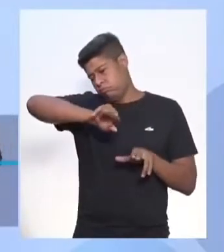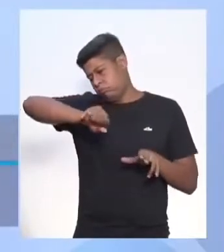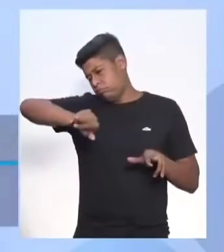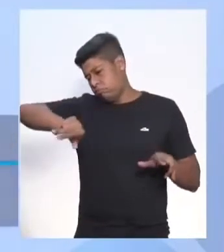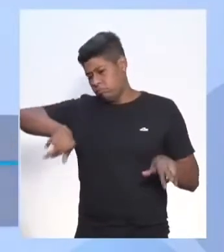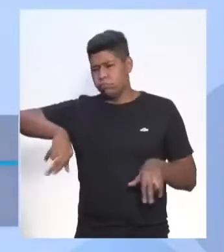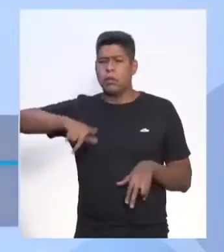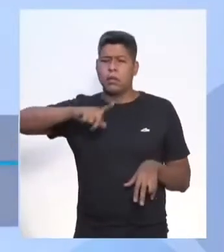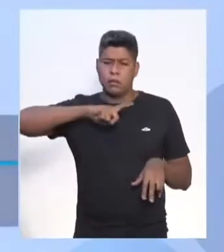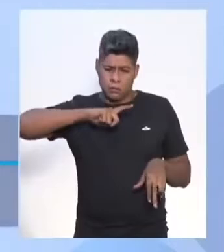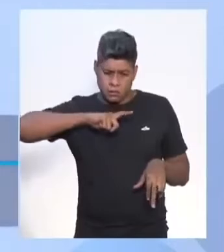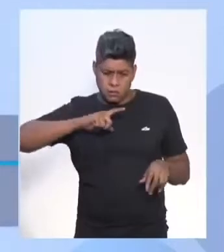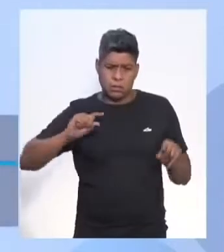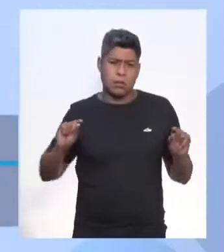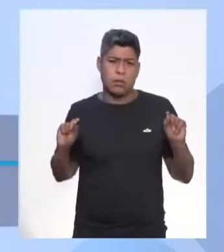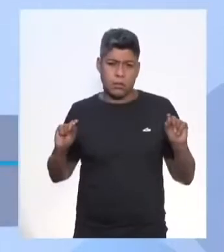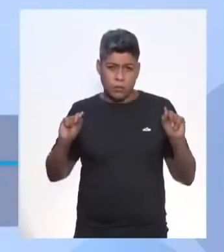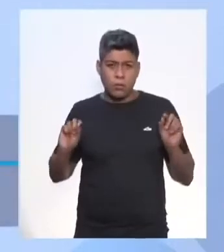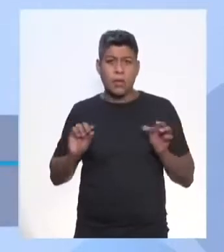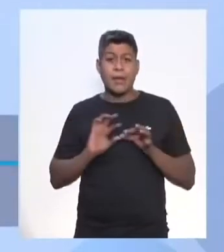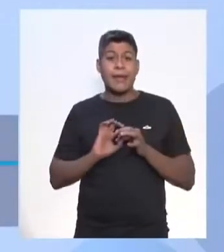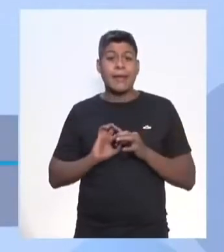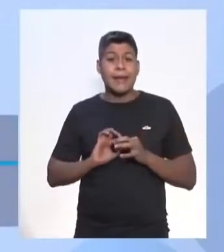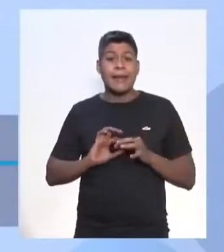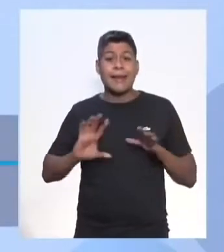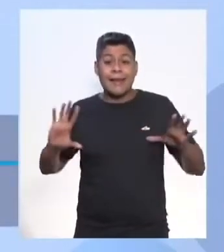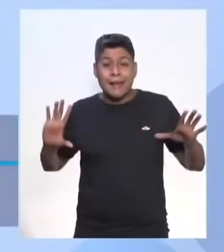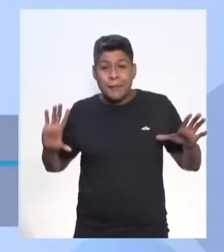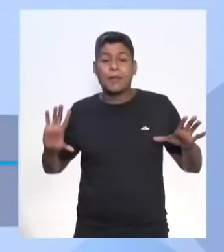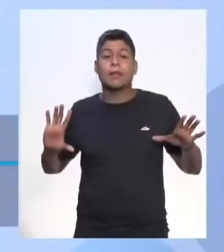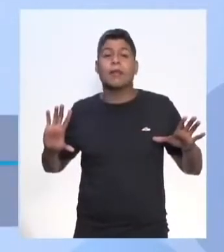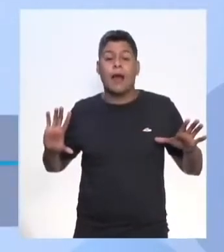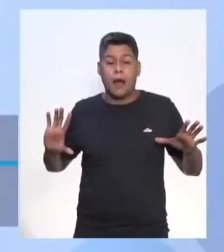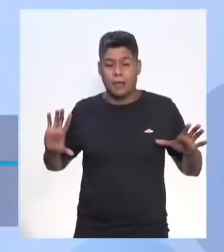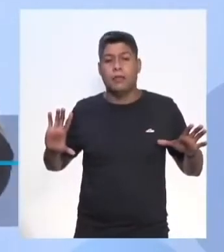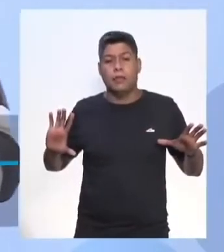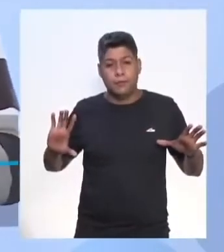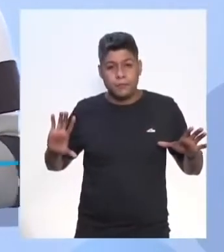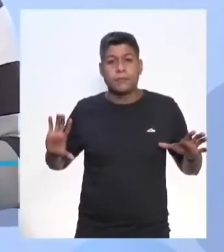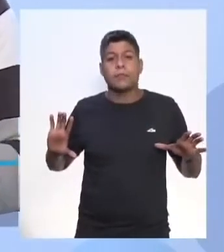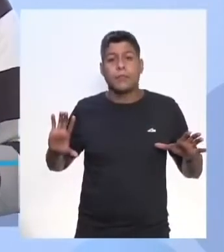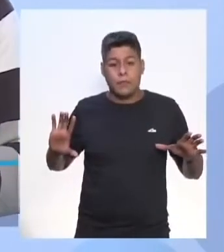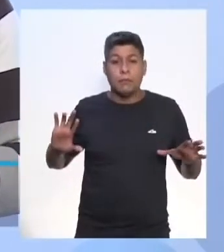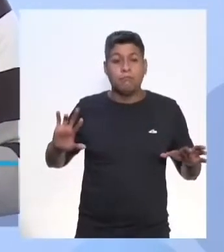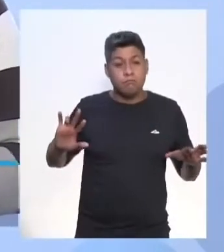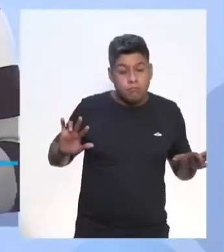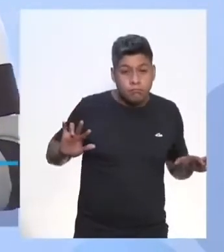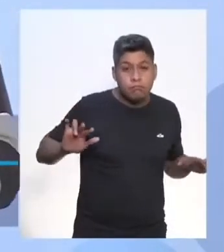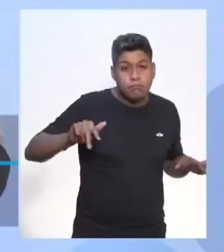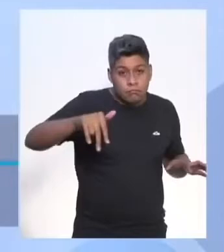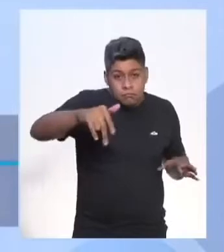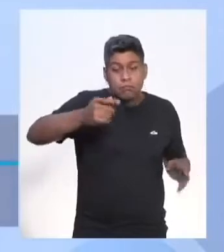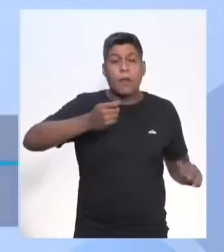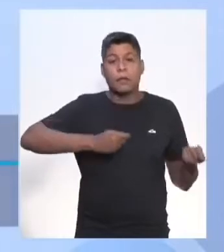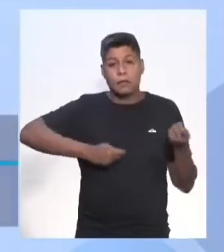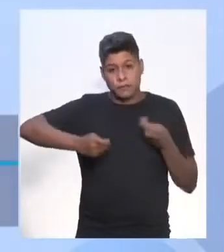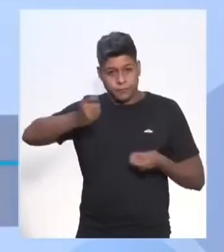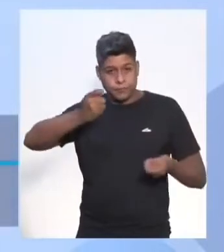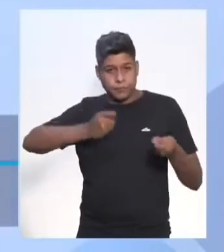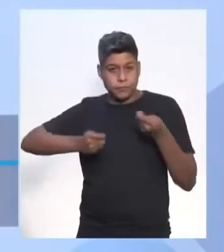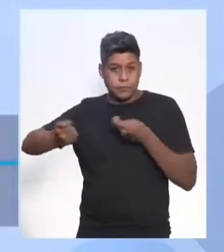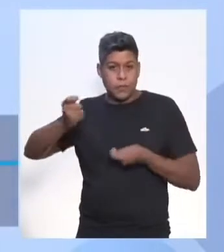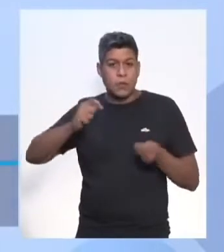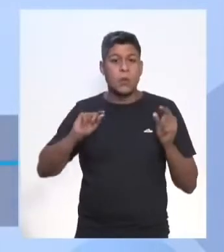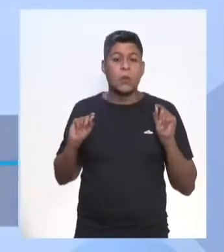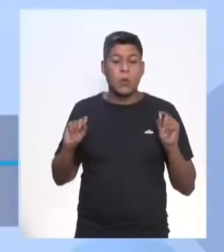aqui olhando a questão da liberdade, olhando a questão da autonomia da administração pública, a questão também